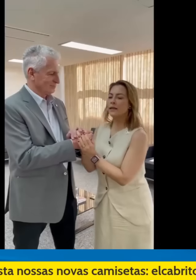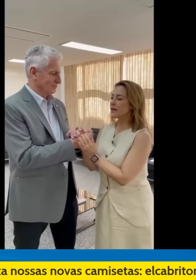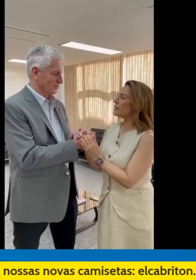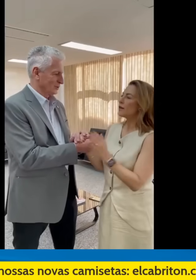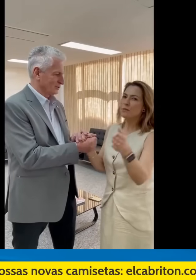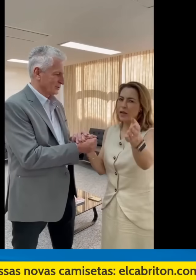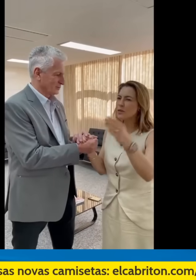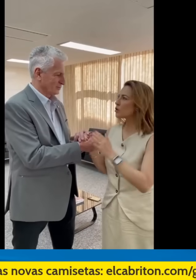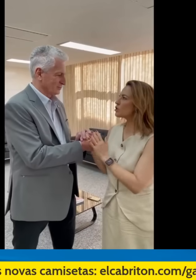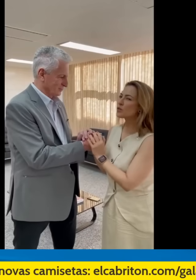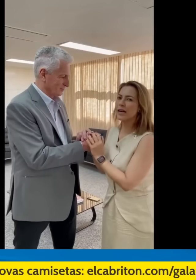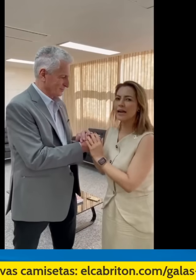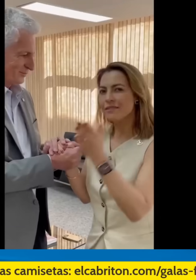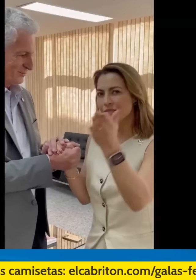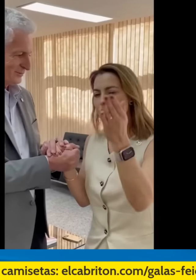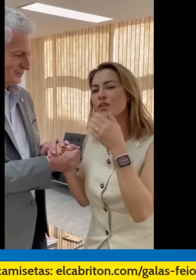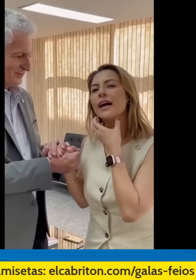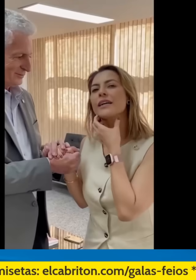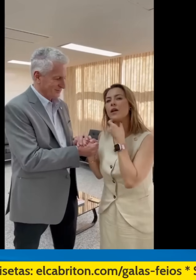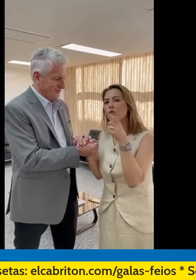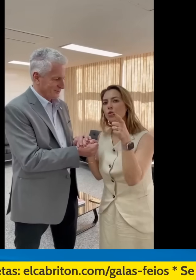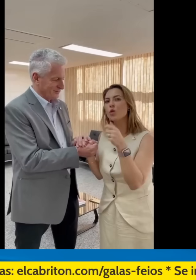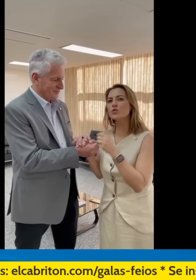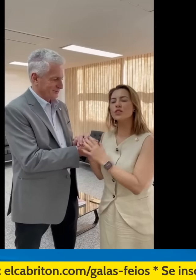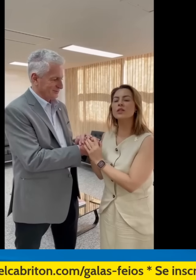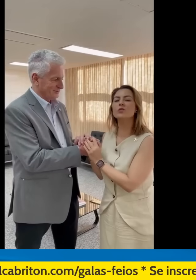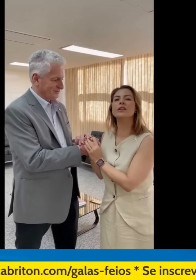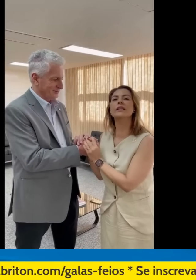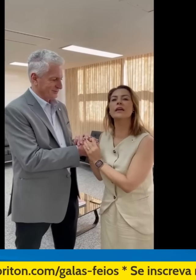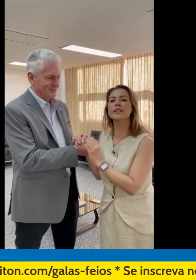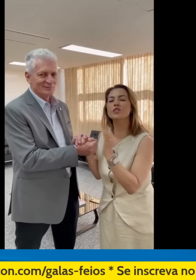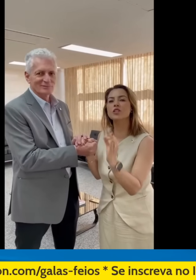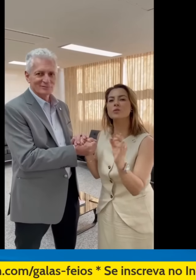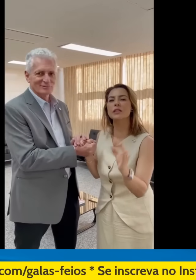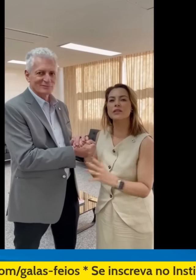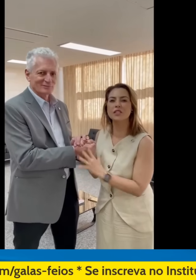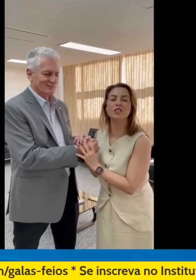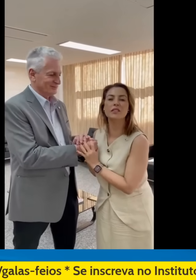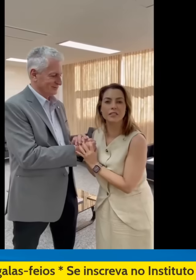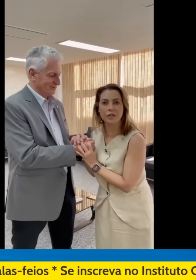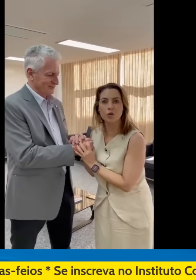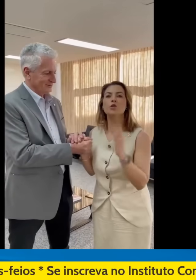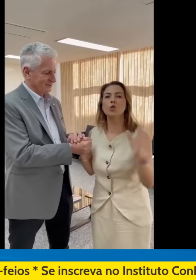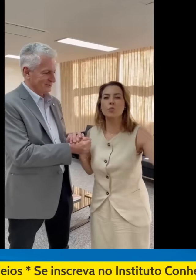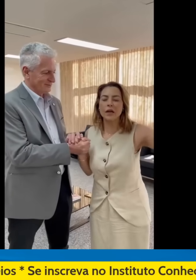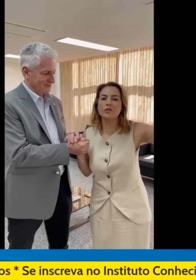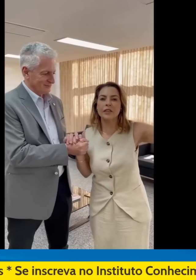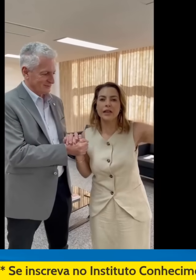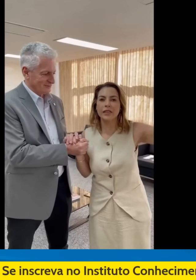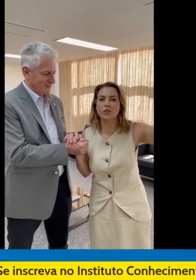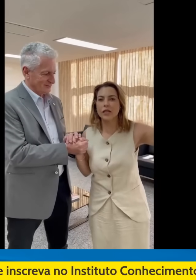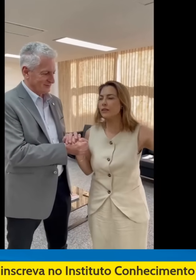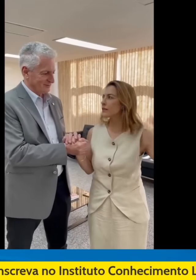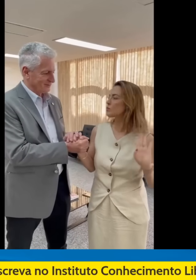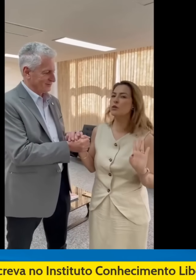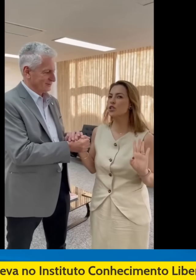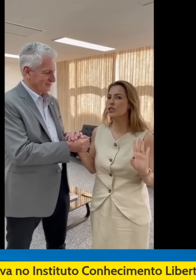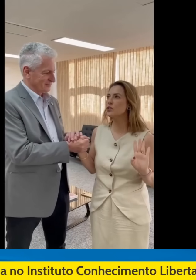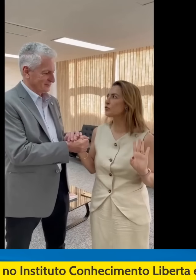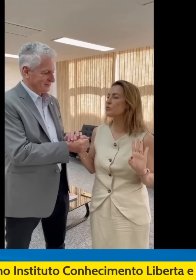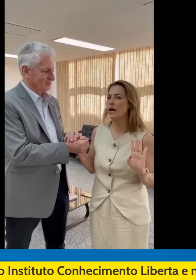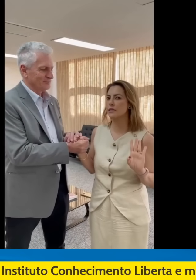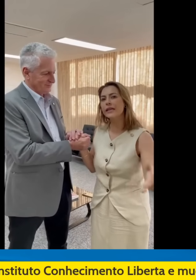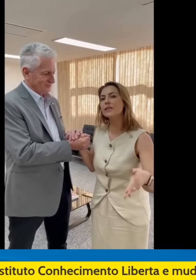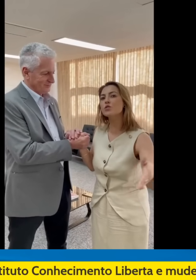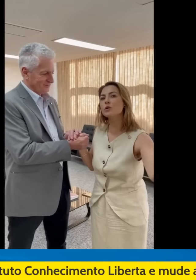ela ela é uma Liberal que defende O agronegócio que por vezes utiliza malabarismos retóricos